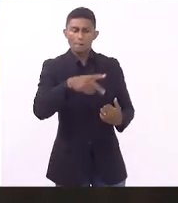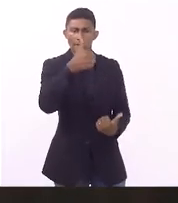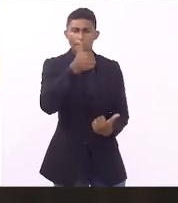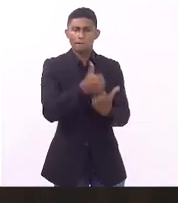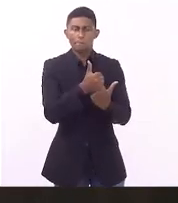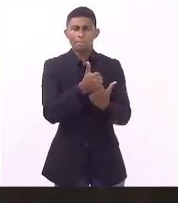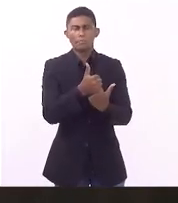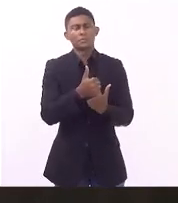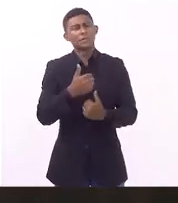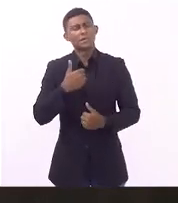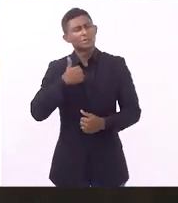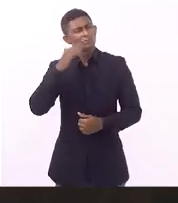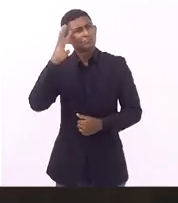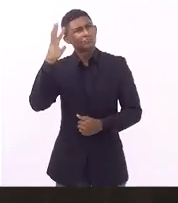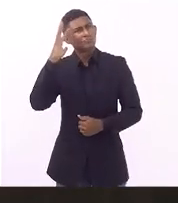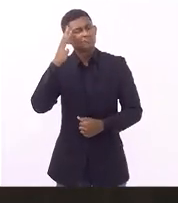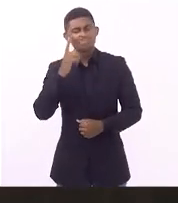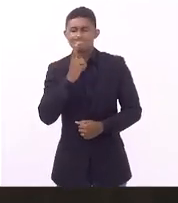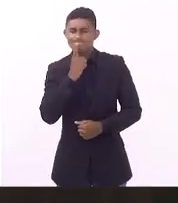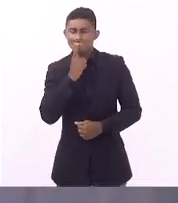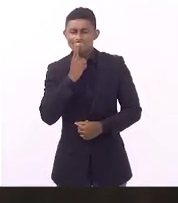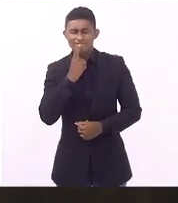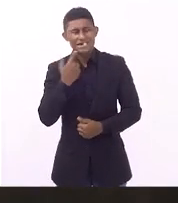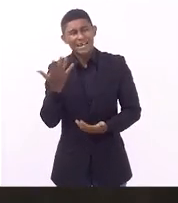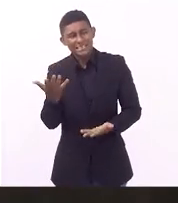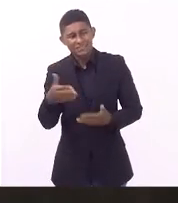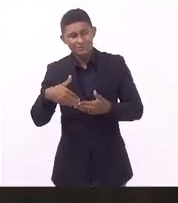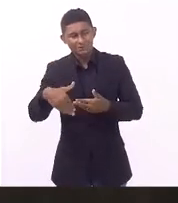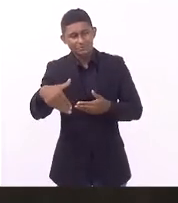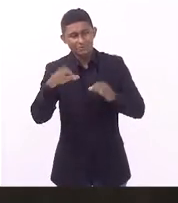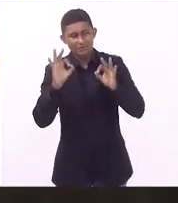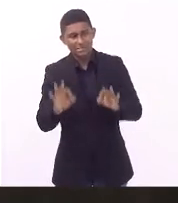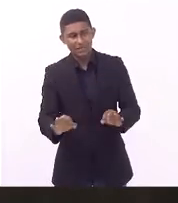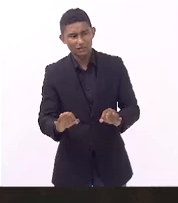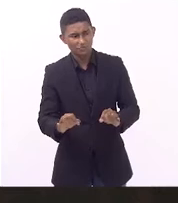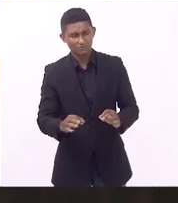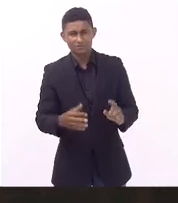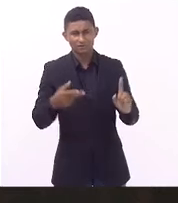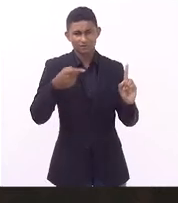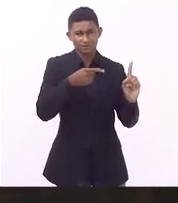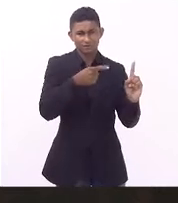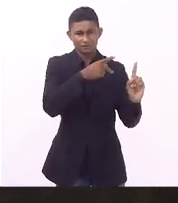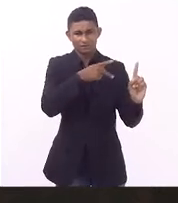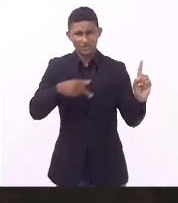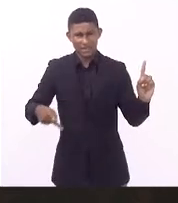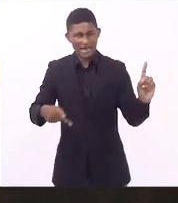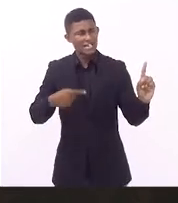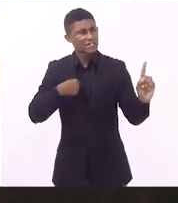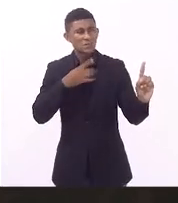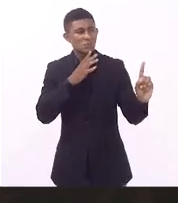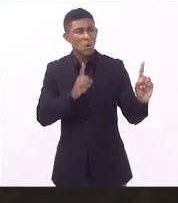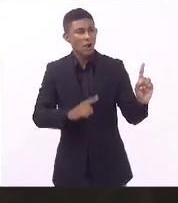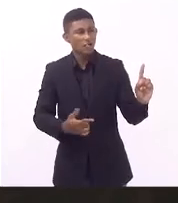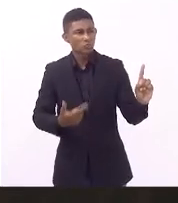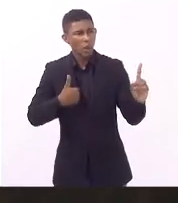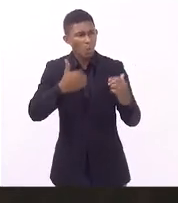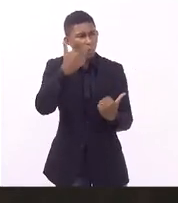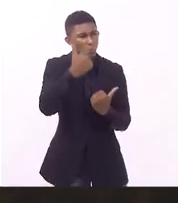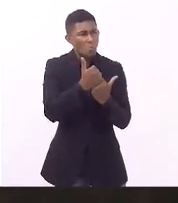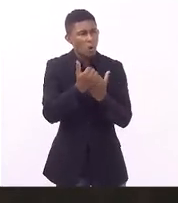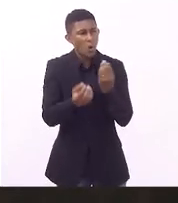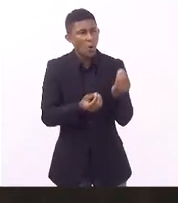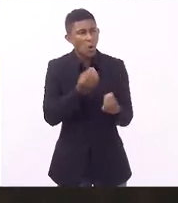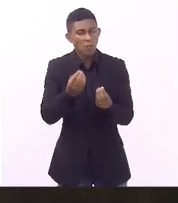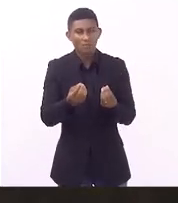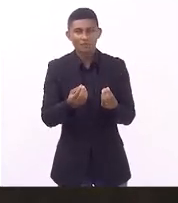fiquei pensando, mas será que vai dar certo? Eu não conheço o meu presidente. Imagino que ele deve estar pensando em coisas